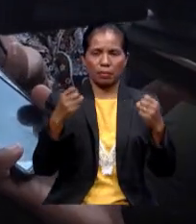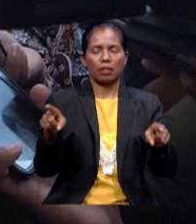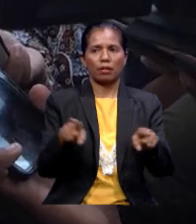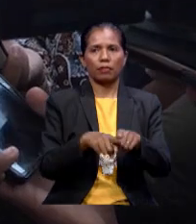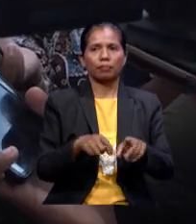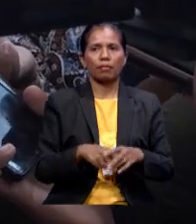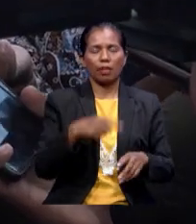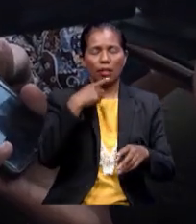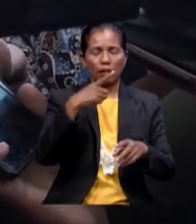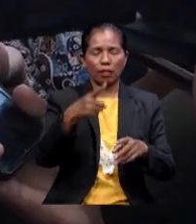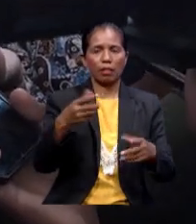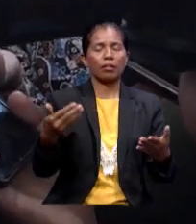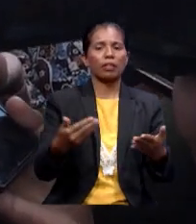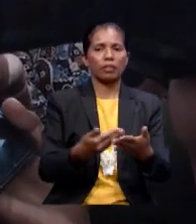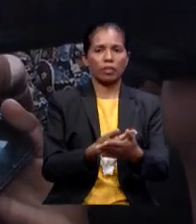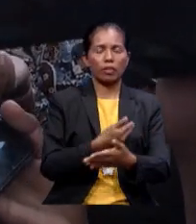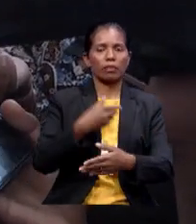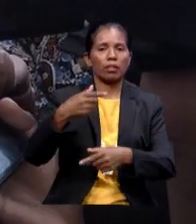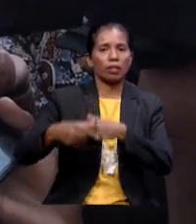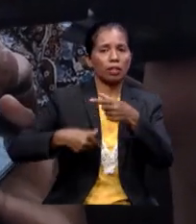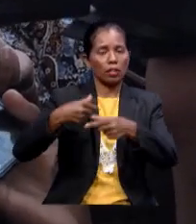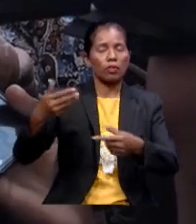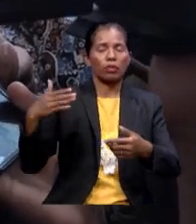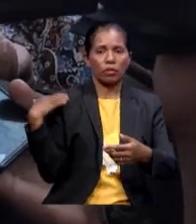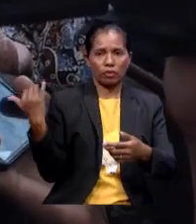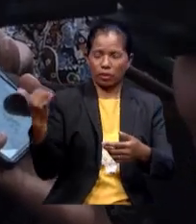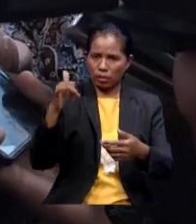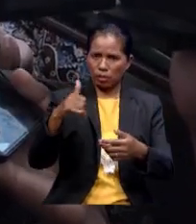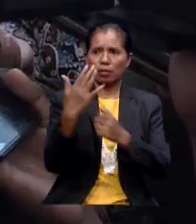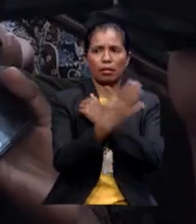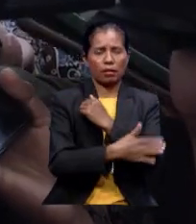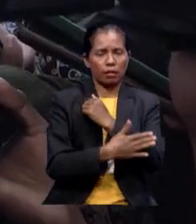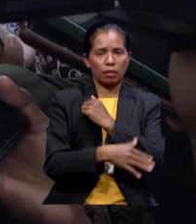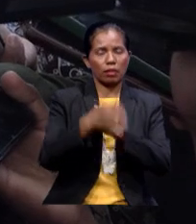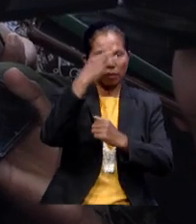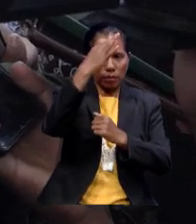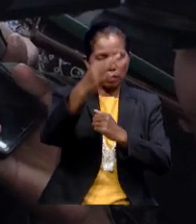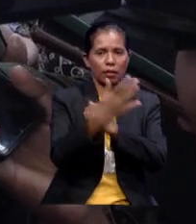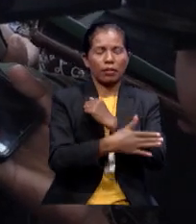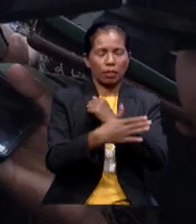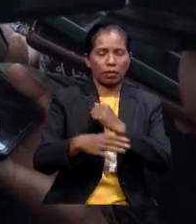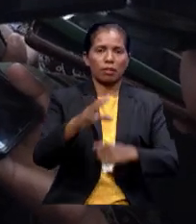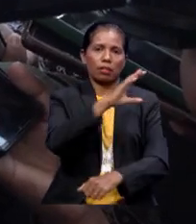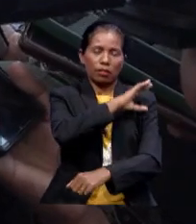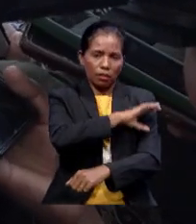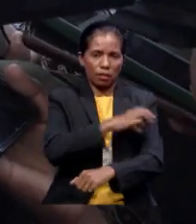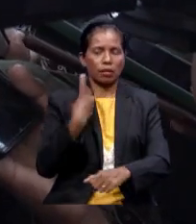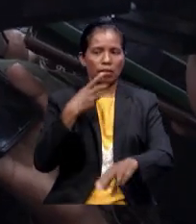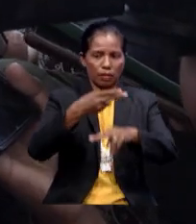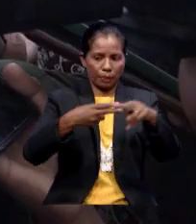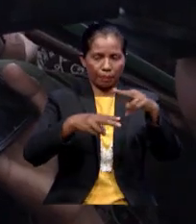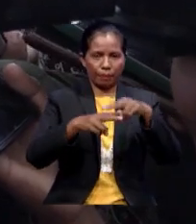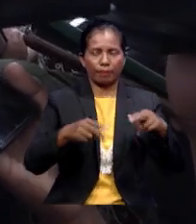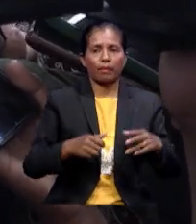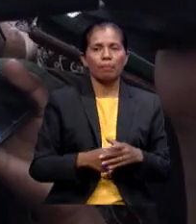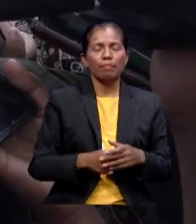apelo para a geração foi sai. Nação não é futuro. Nação não é estabilidade, nação é segurança. E aí, Lima. L'Ariana